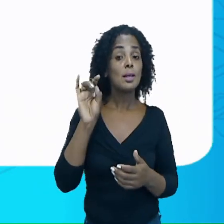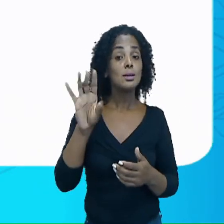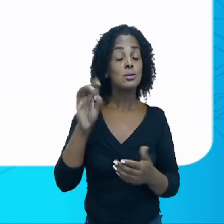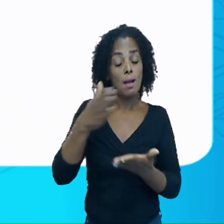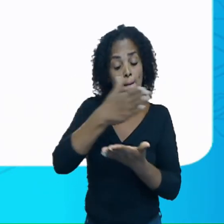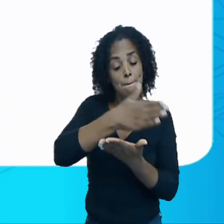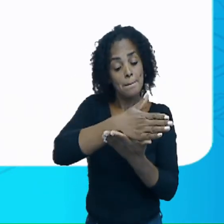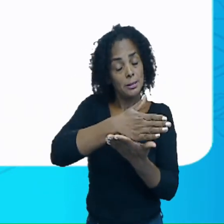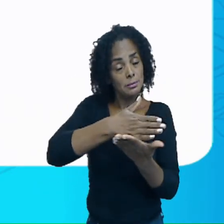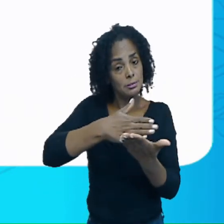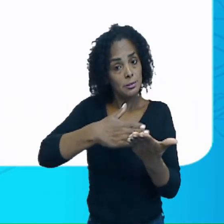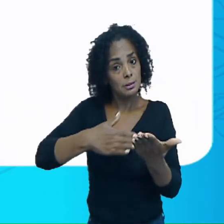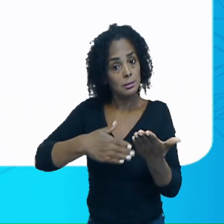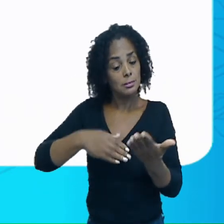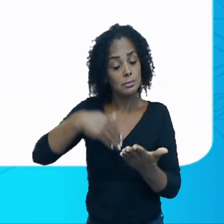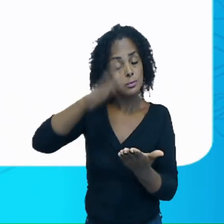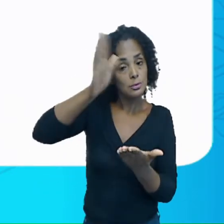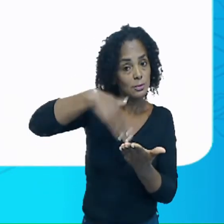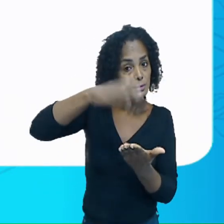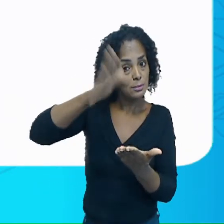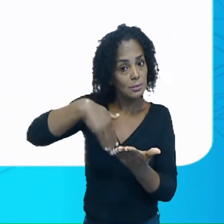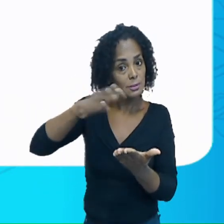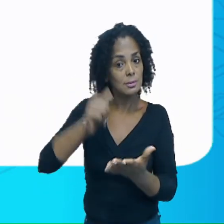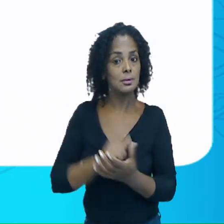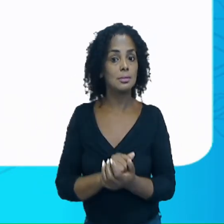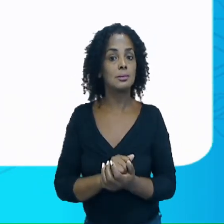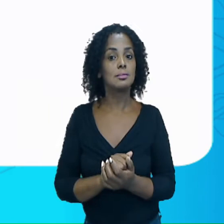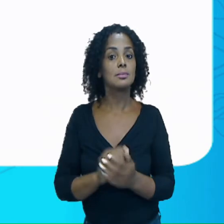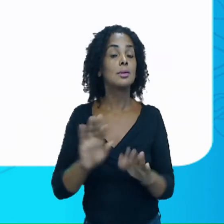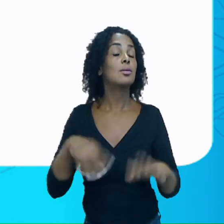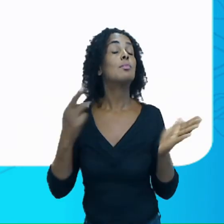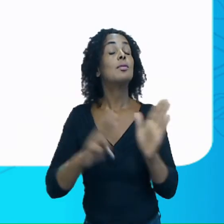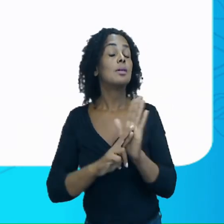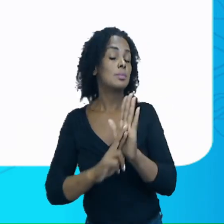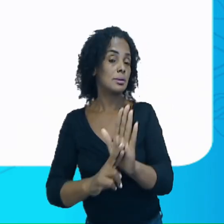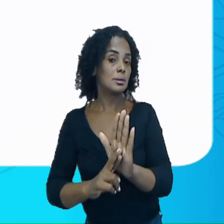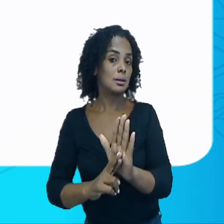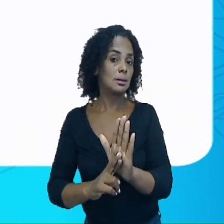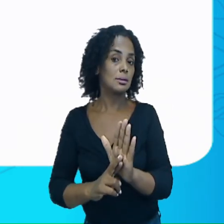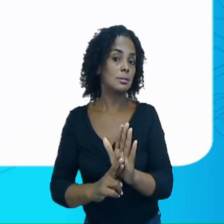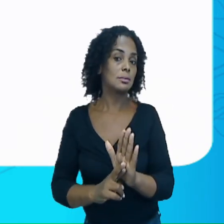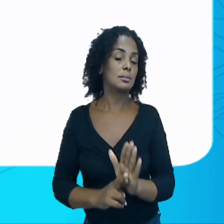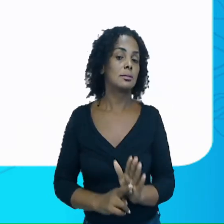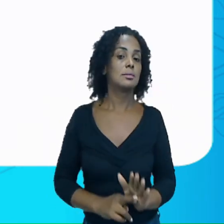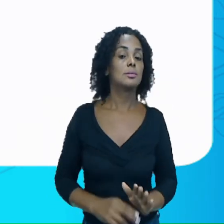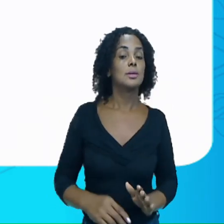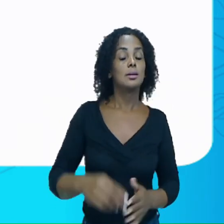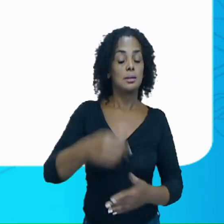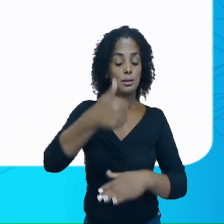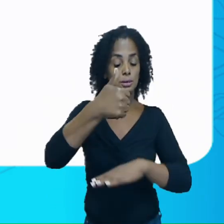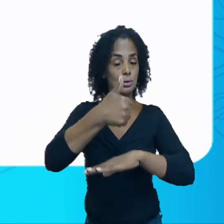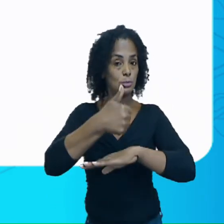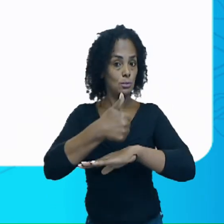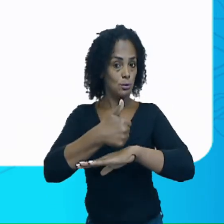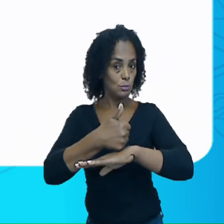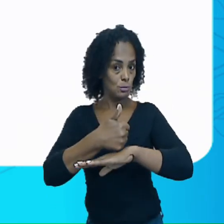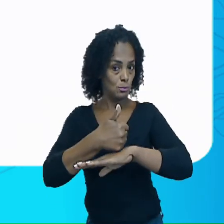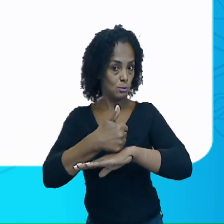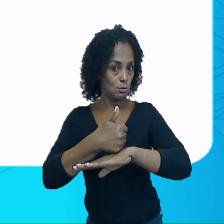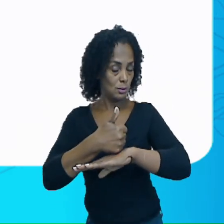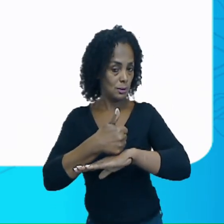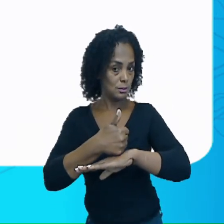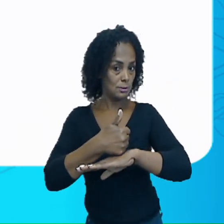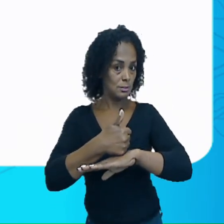a metade foi colorido. Como eu vou representar essa fração, então? Uma parte foi